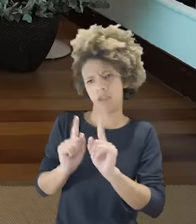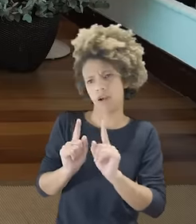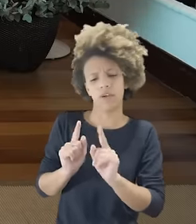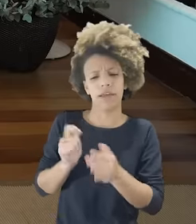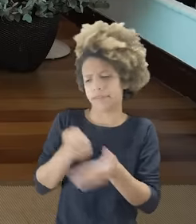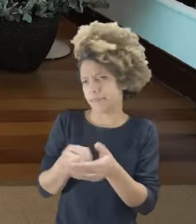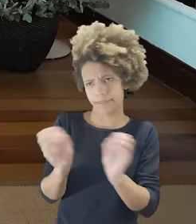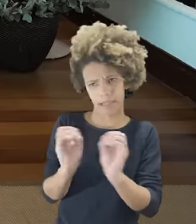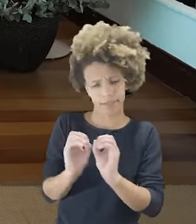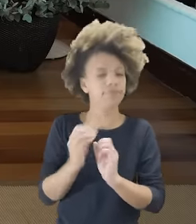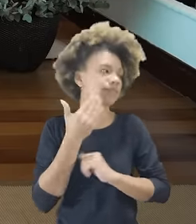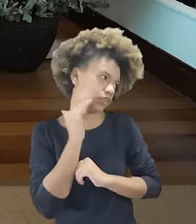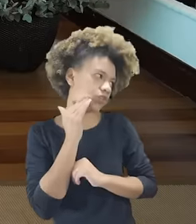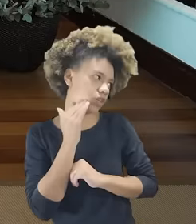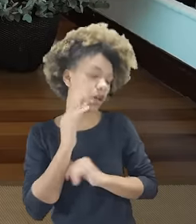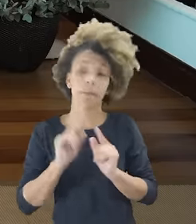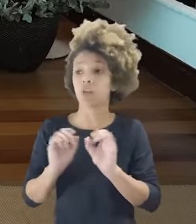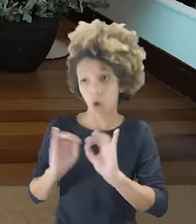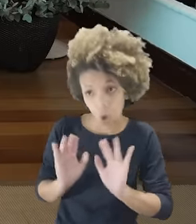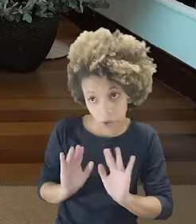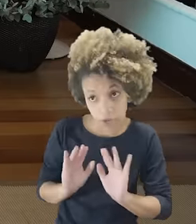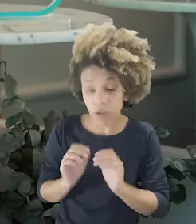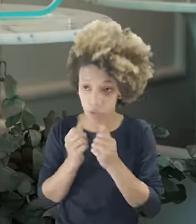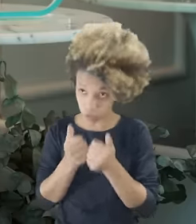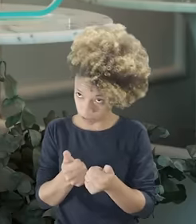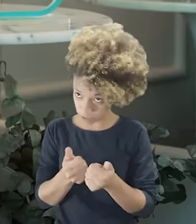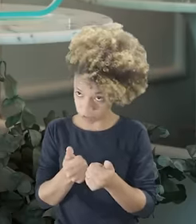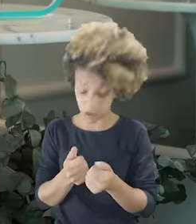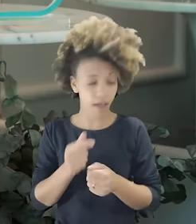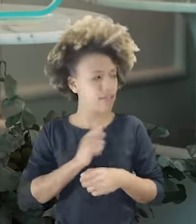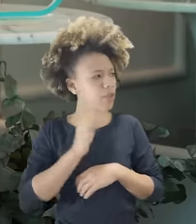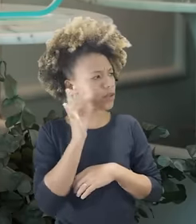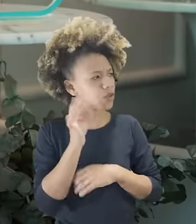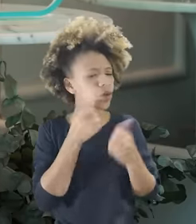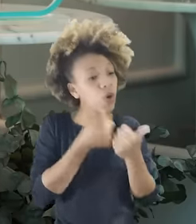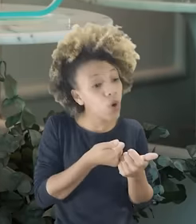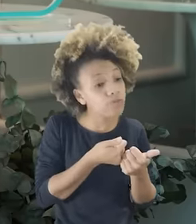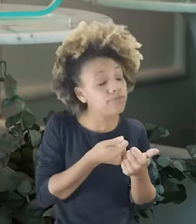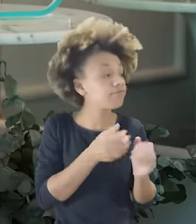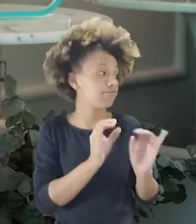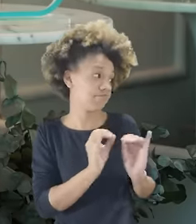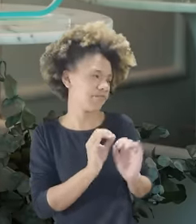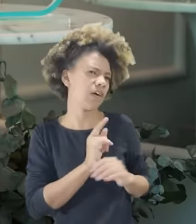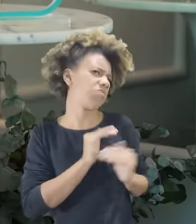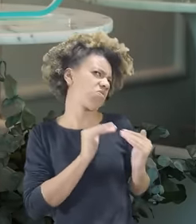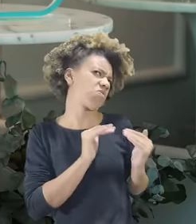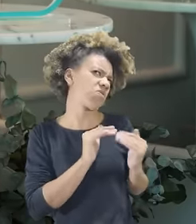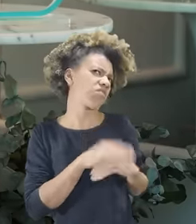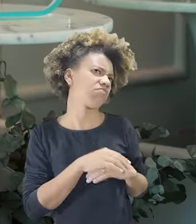gente sem posições tá se você quiser falar Oi tudo bem tá tudo bem Eu tenho uma teoria que eu acho que o Oi tudo bem ele é concordo com você